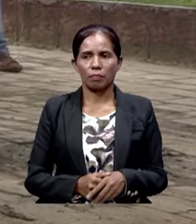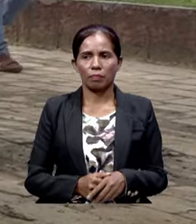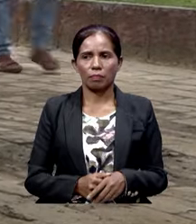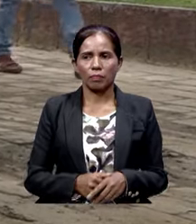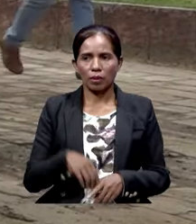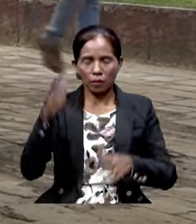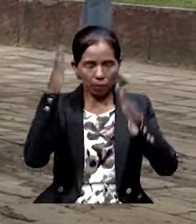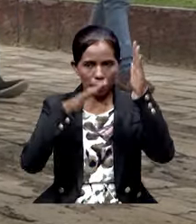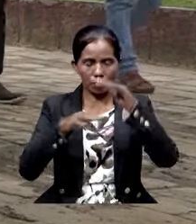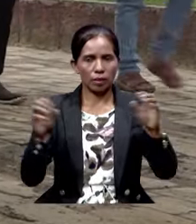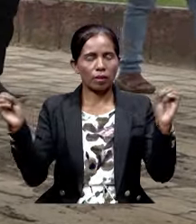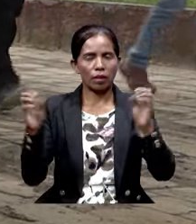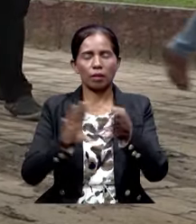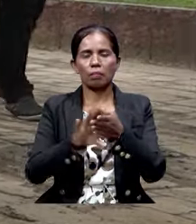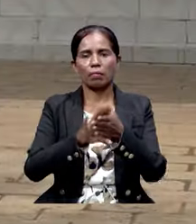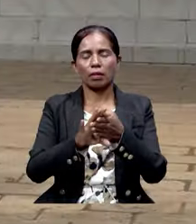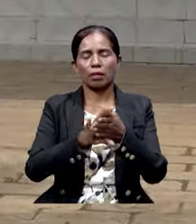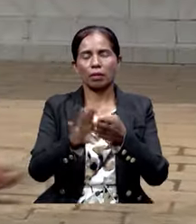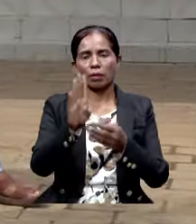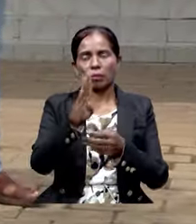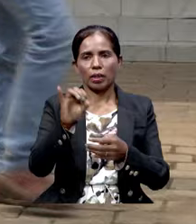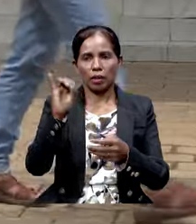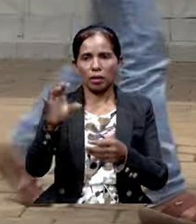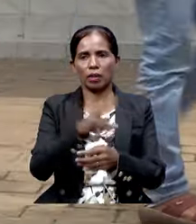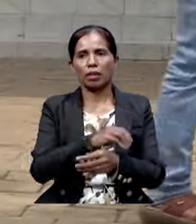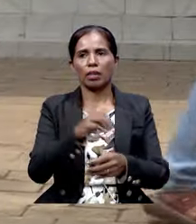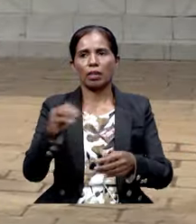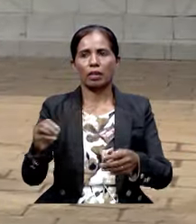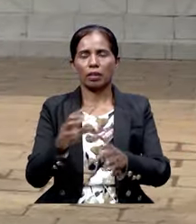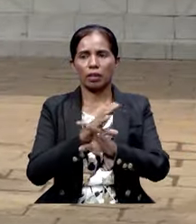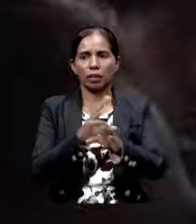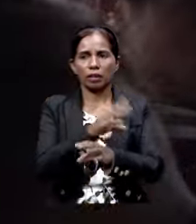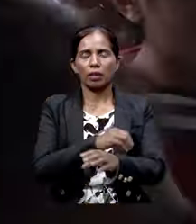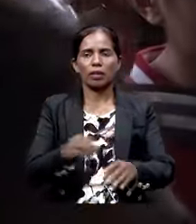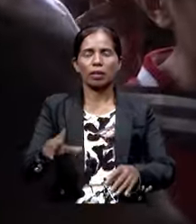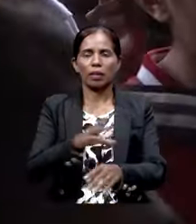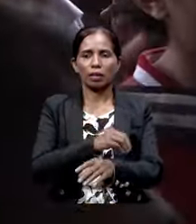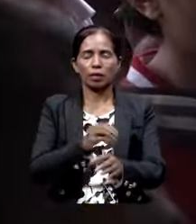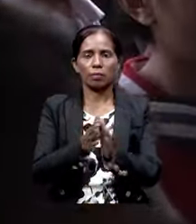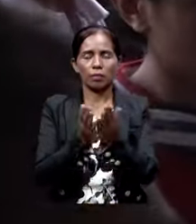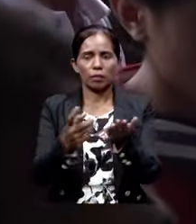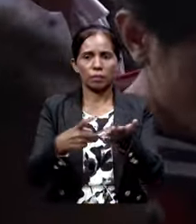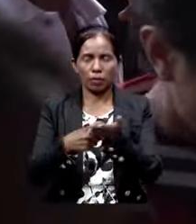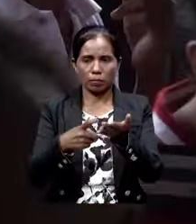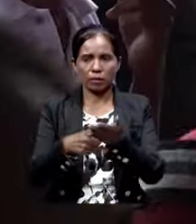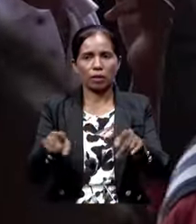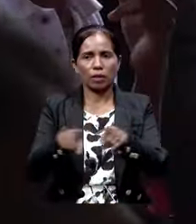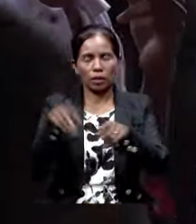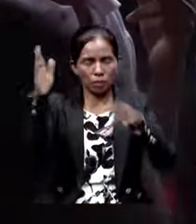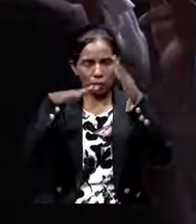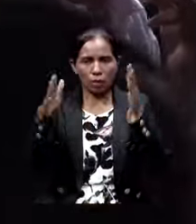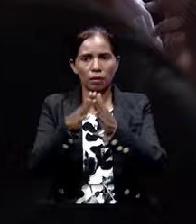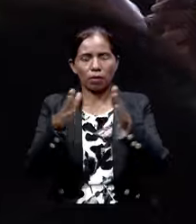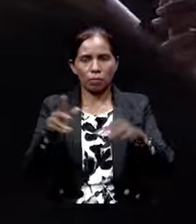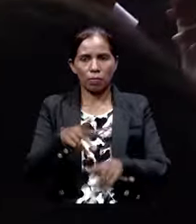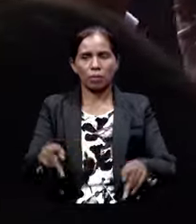Problema falta blanco bilhete de identidade ka BI no caderneta passaporte saianesan questão bot nebe público